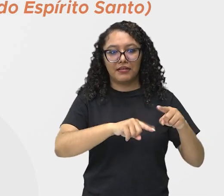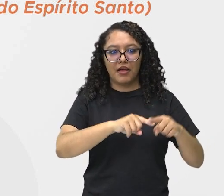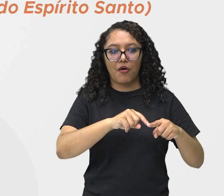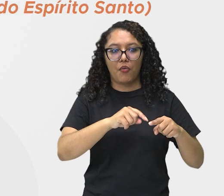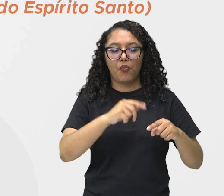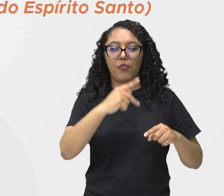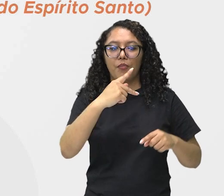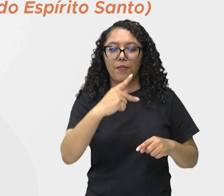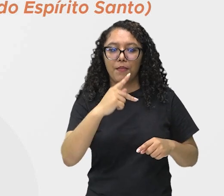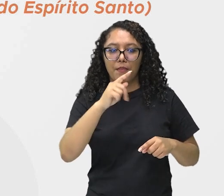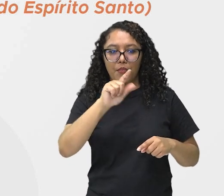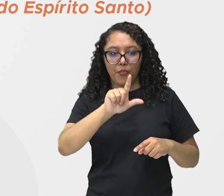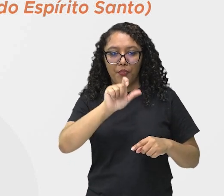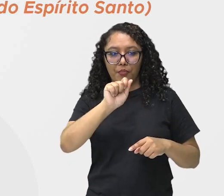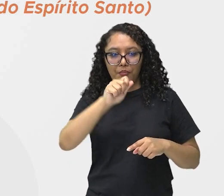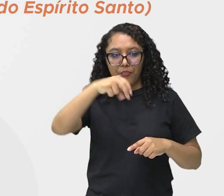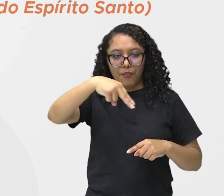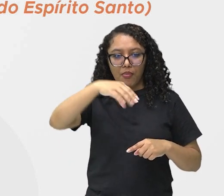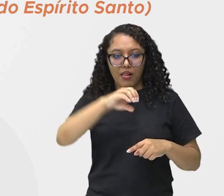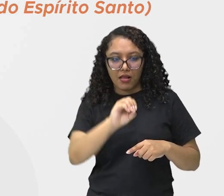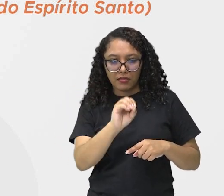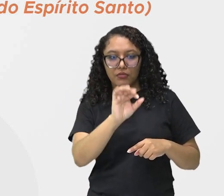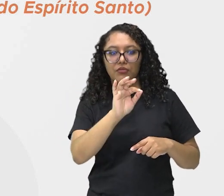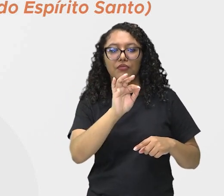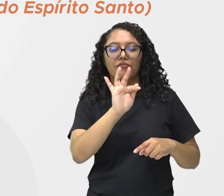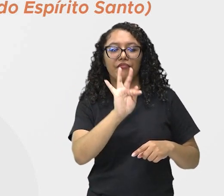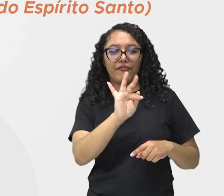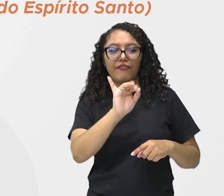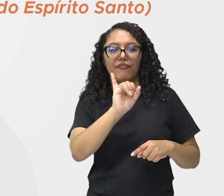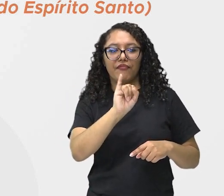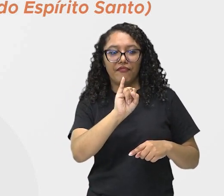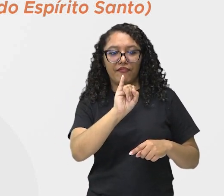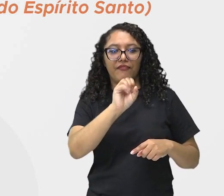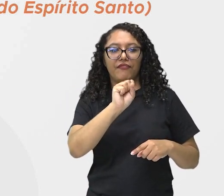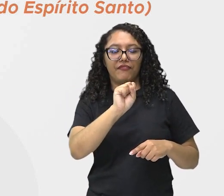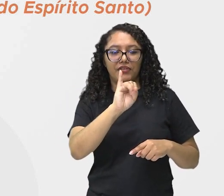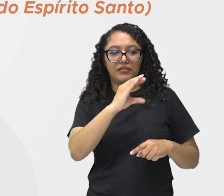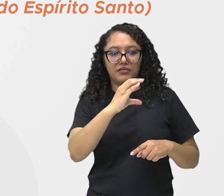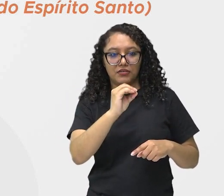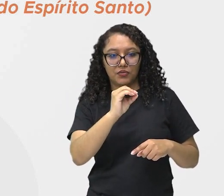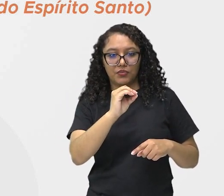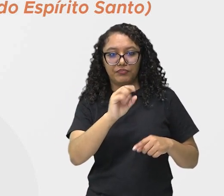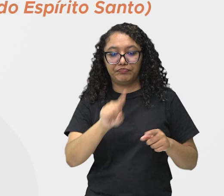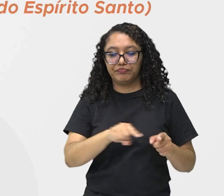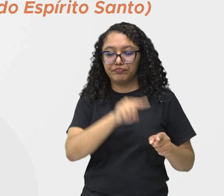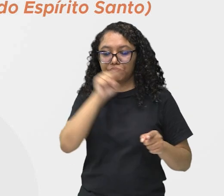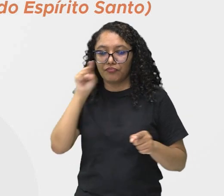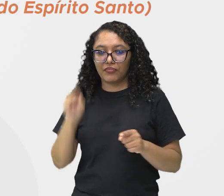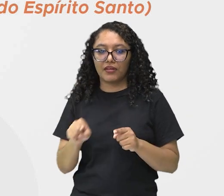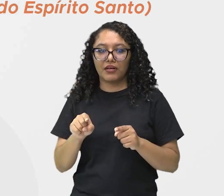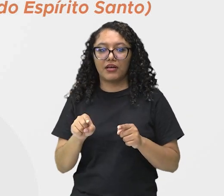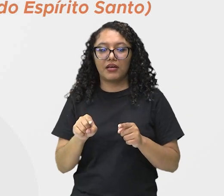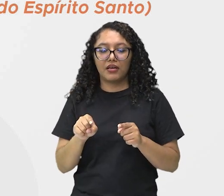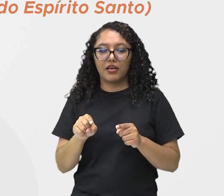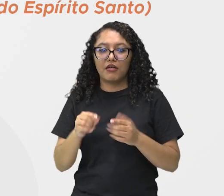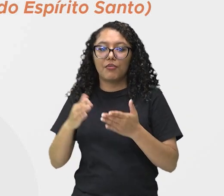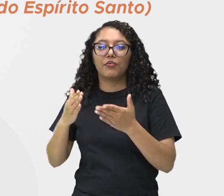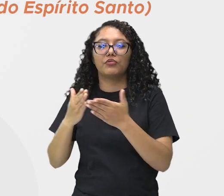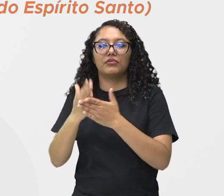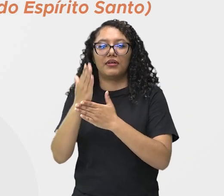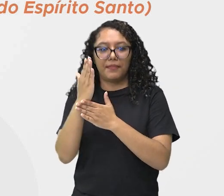plano físico. Já a transcendência ultrapassa o plano físico e nos remete a